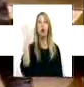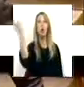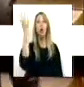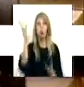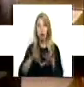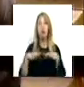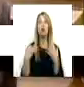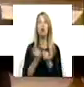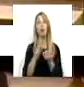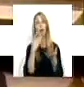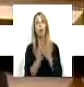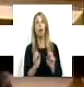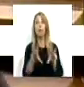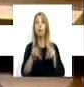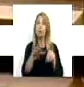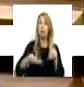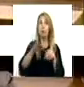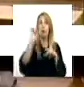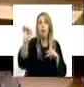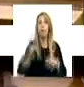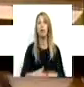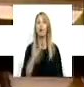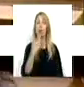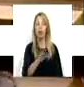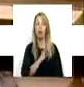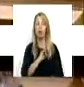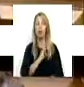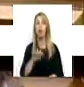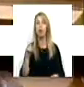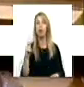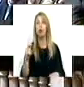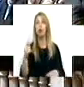localidade. Muito obrigada, Sr. Presidente. Muito obrigado, Sra. Deputada Elisa Apolónia.